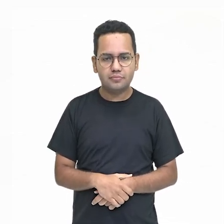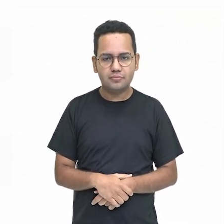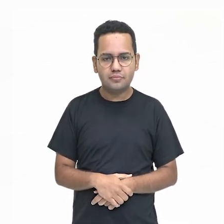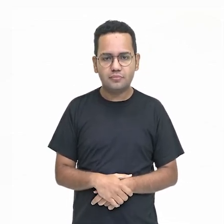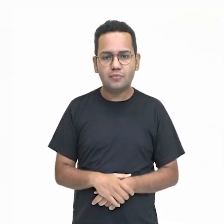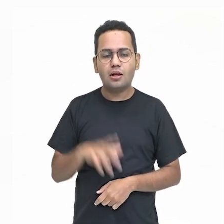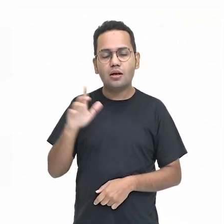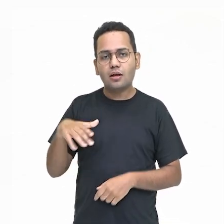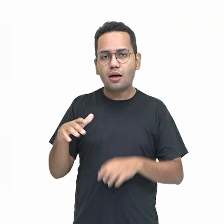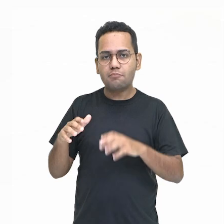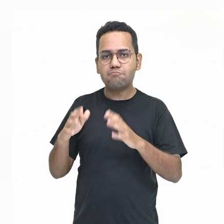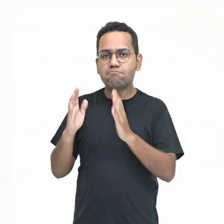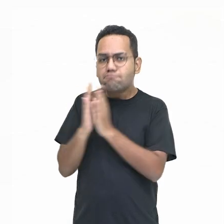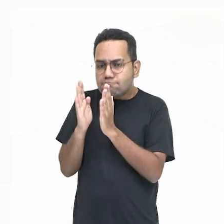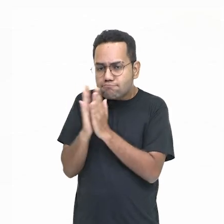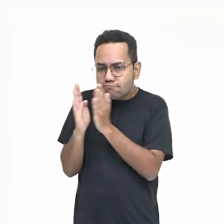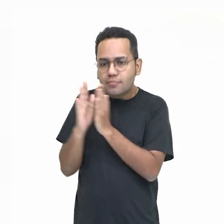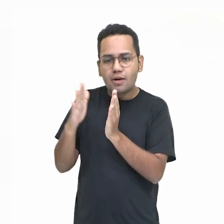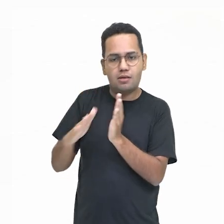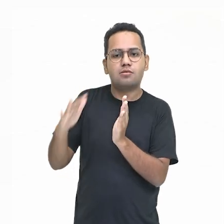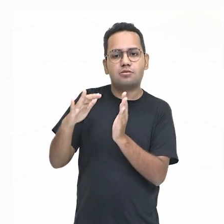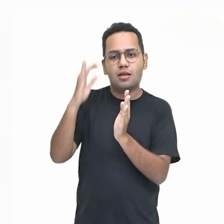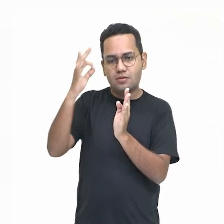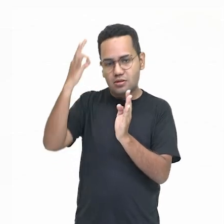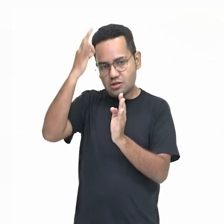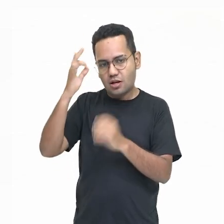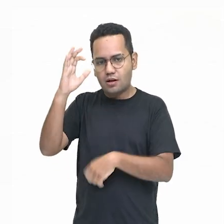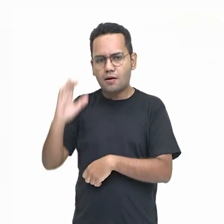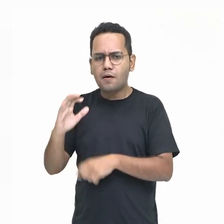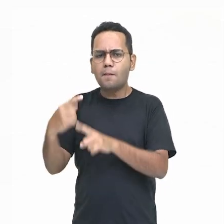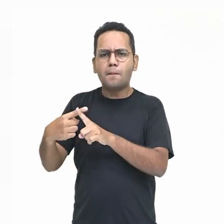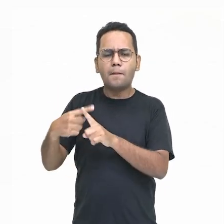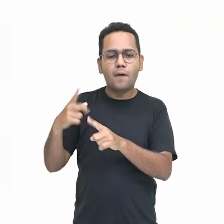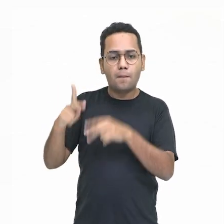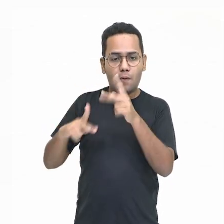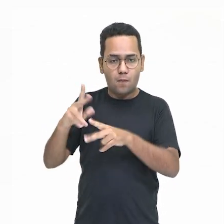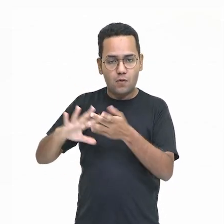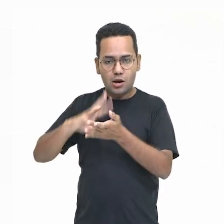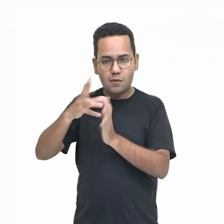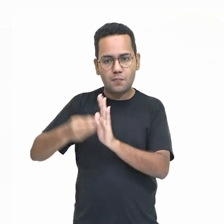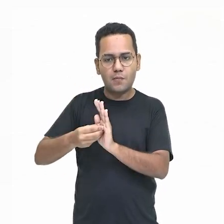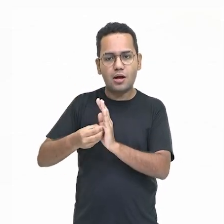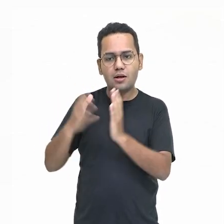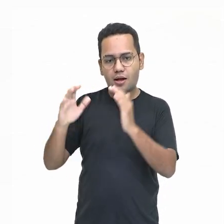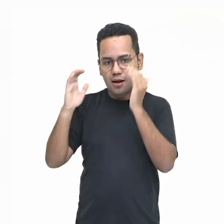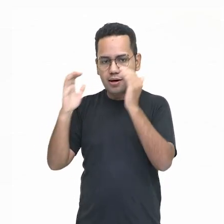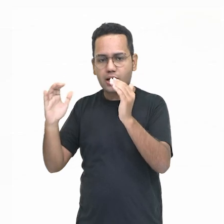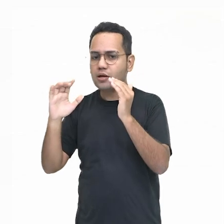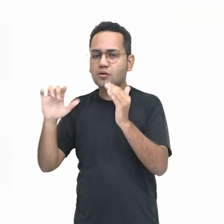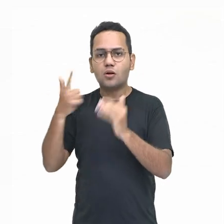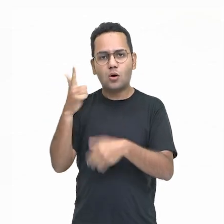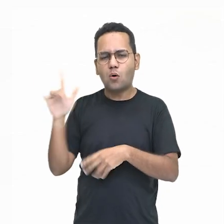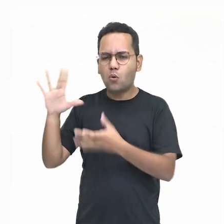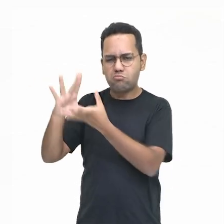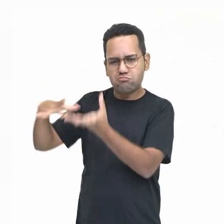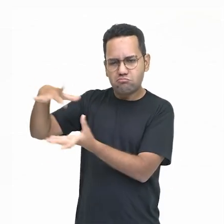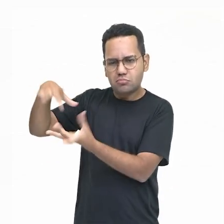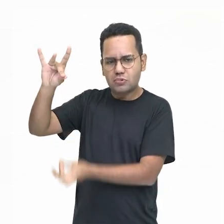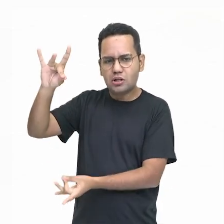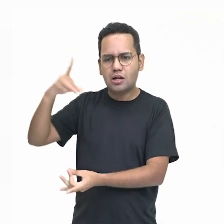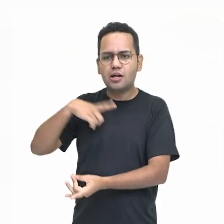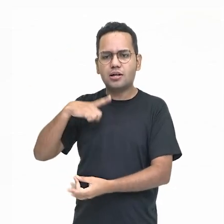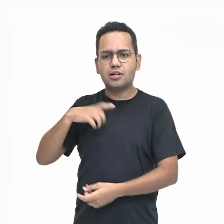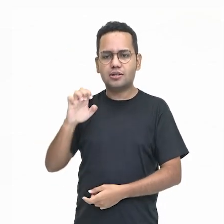santos católicos, que os povos amazônicos eles cultivam essas crenças em seres sobrenaturais, chamados